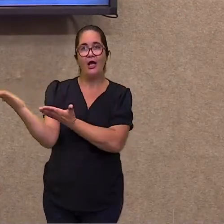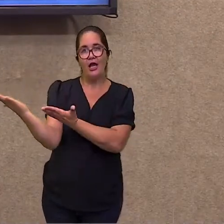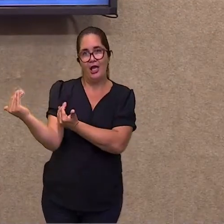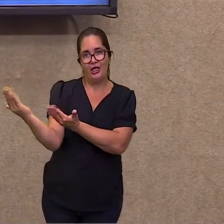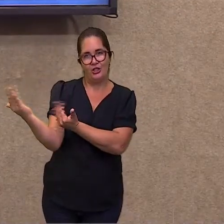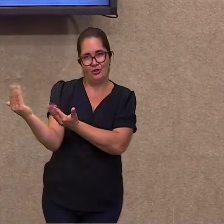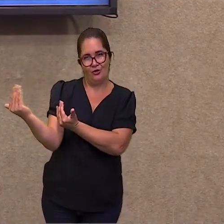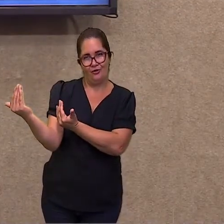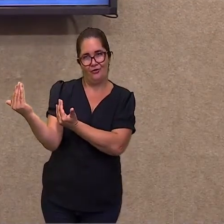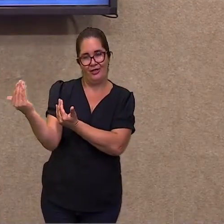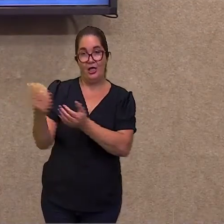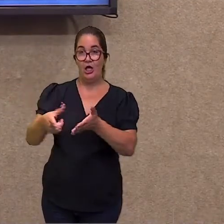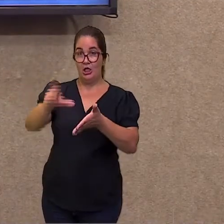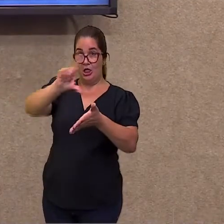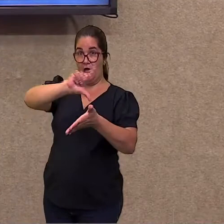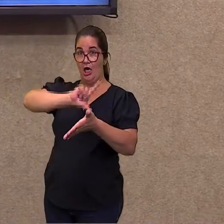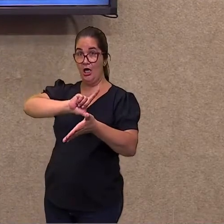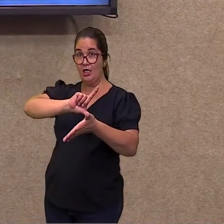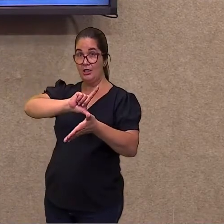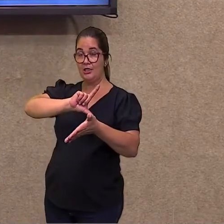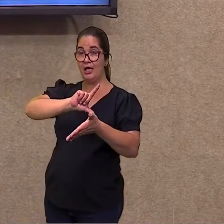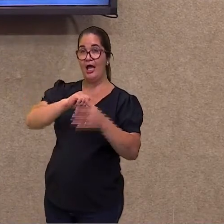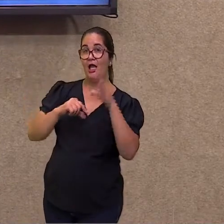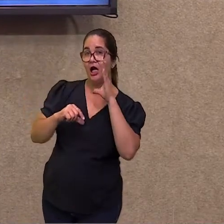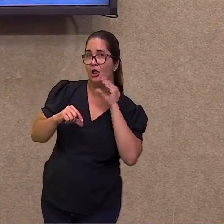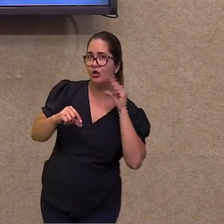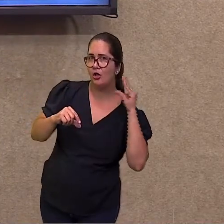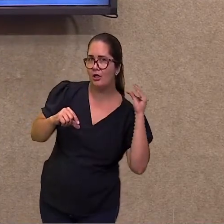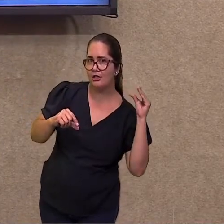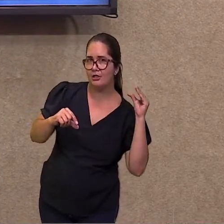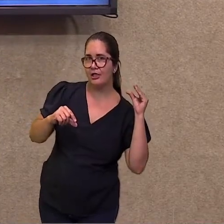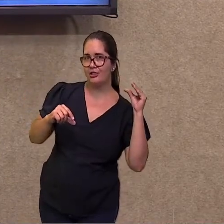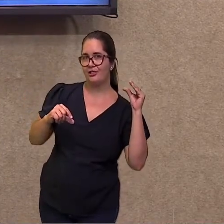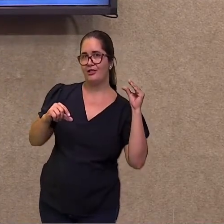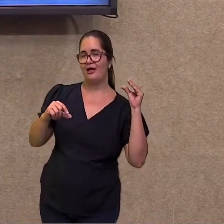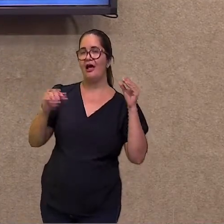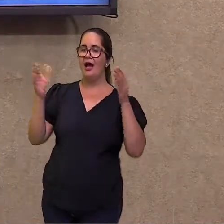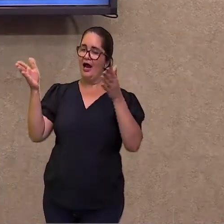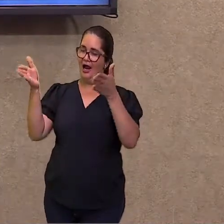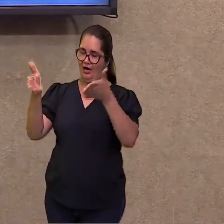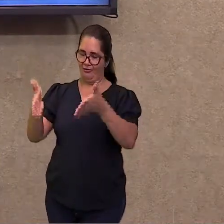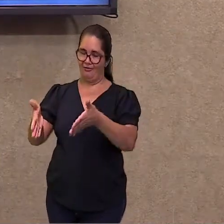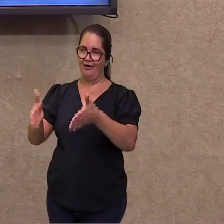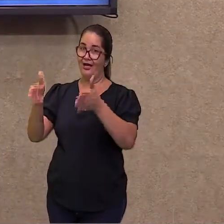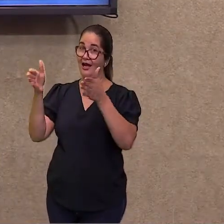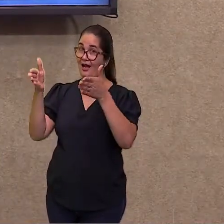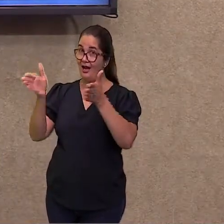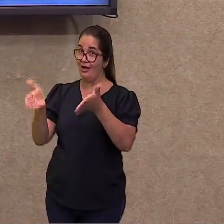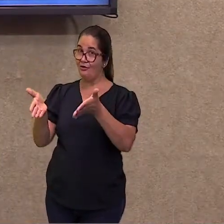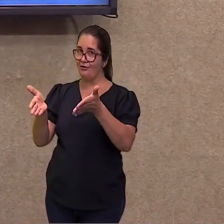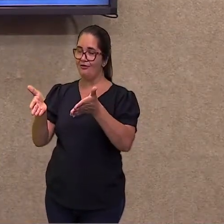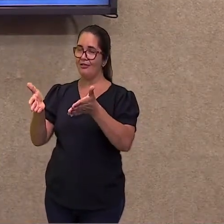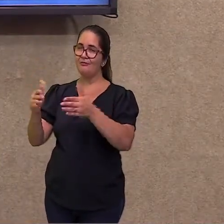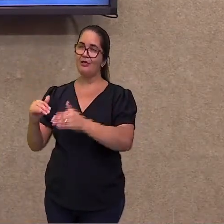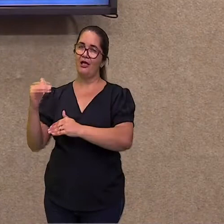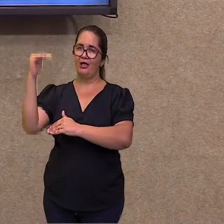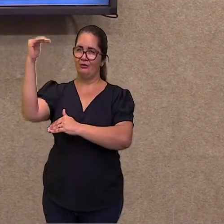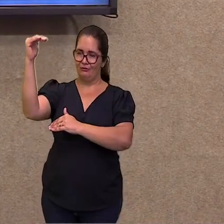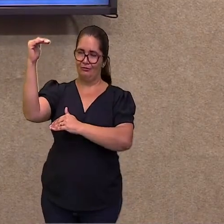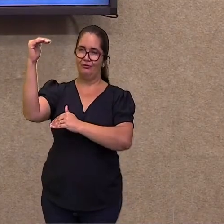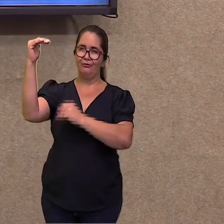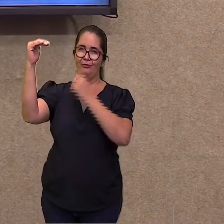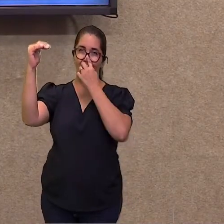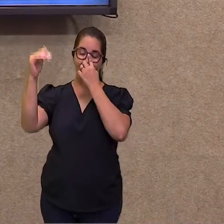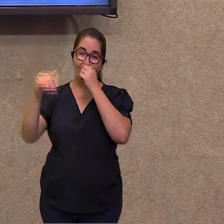da chuva, né? A dança da colheita. Antes deles começarem a plantação, tem a dança. Então, a